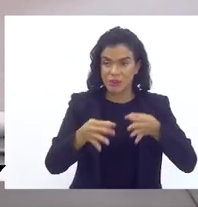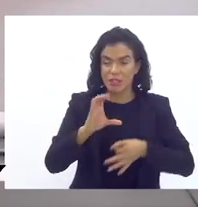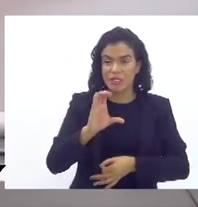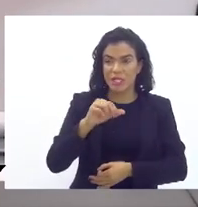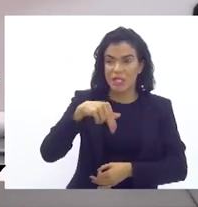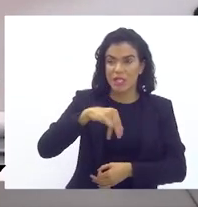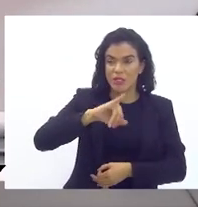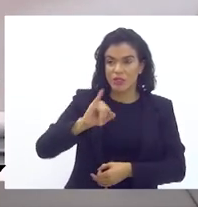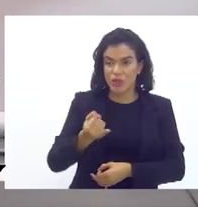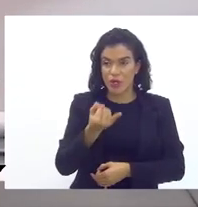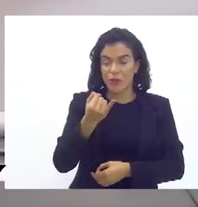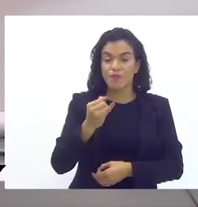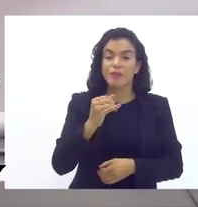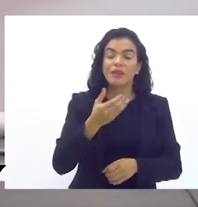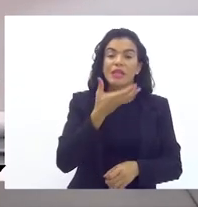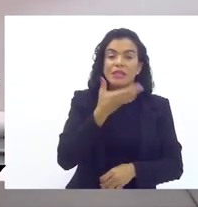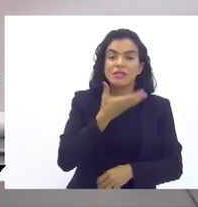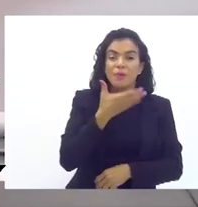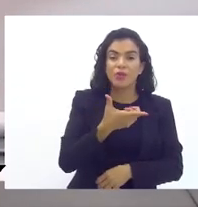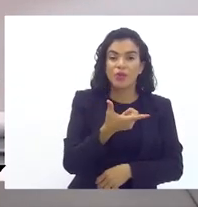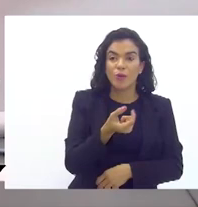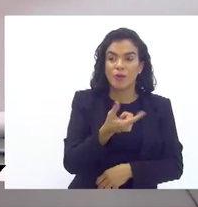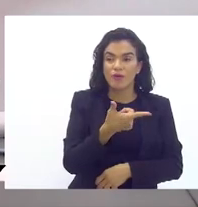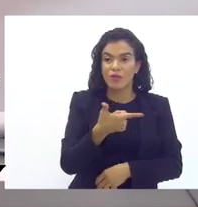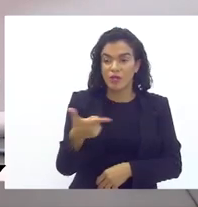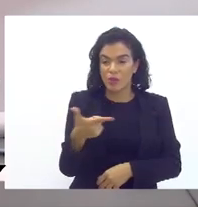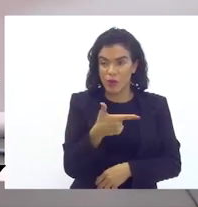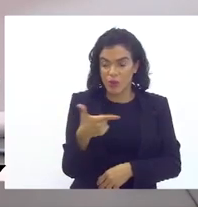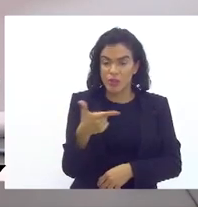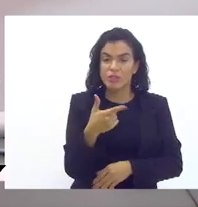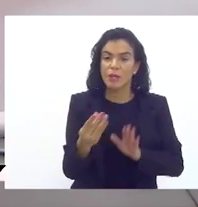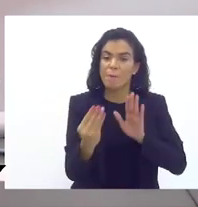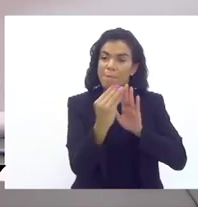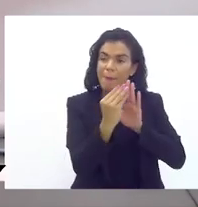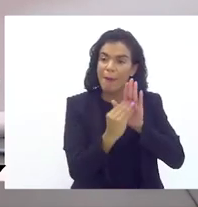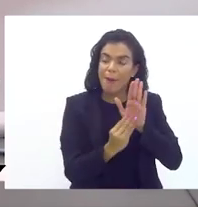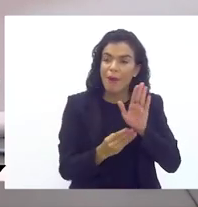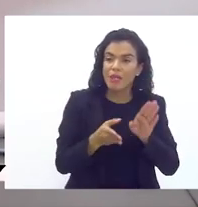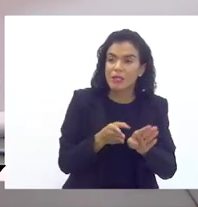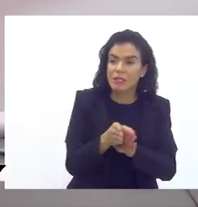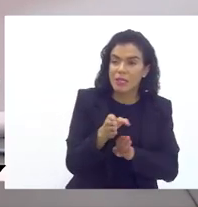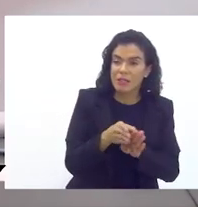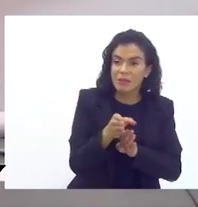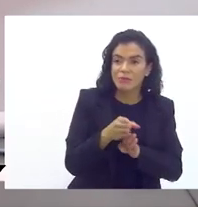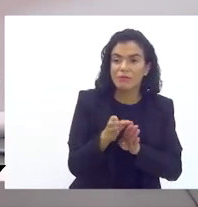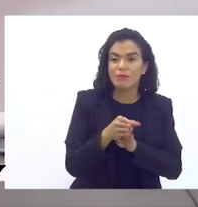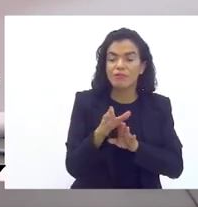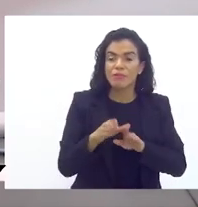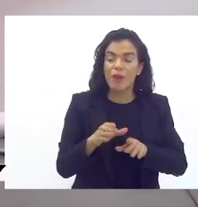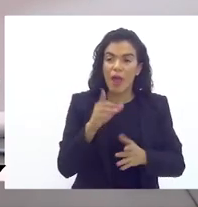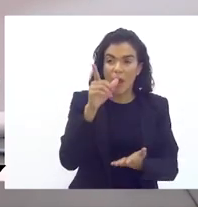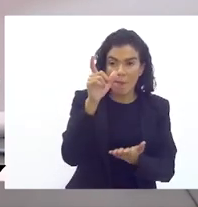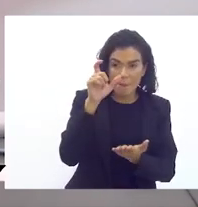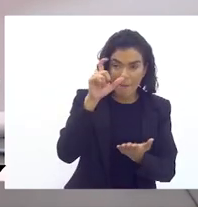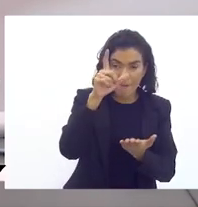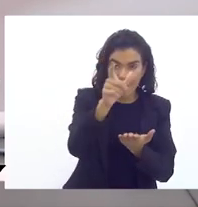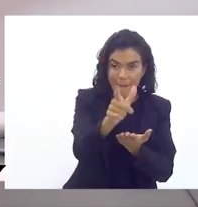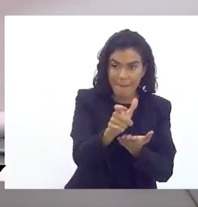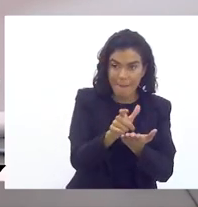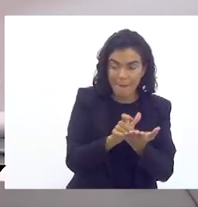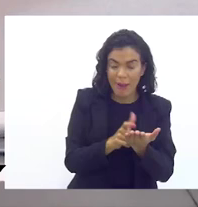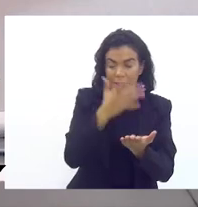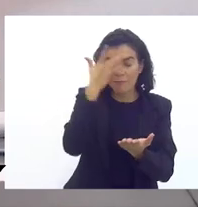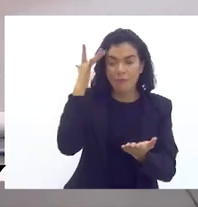dezembro de 22 estabelece diretrizes para realização do reconhecimento de pessoas em